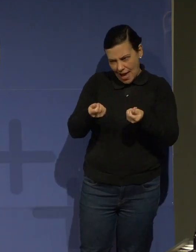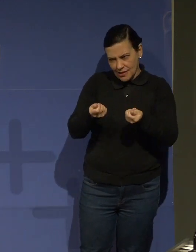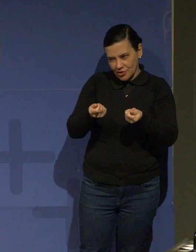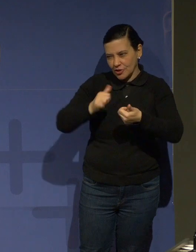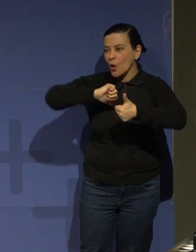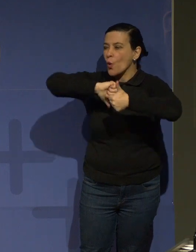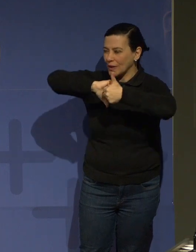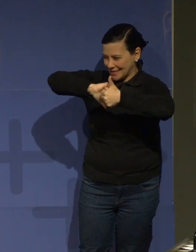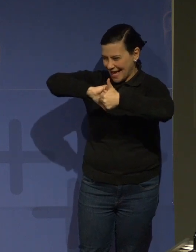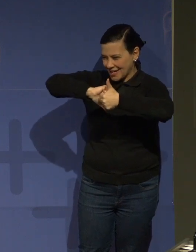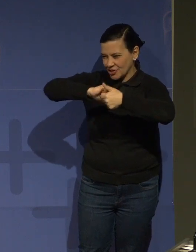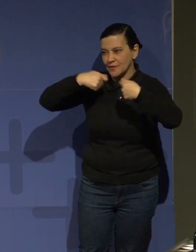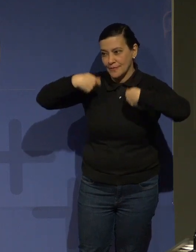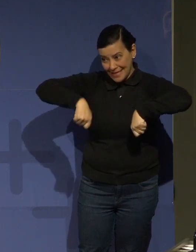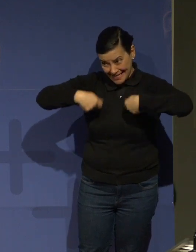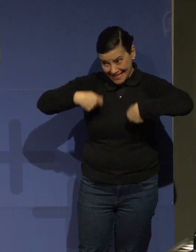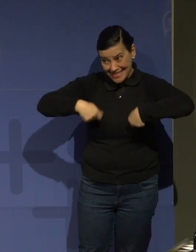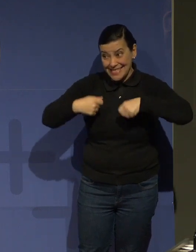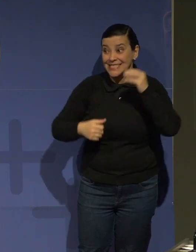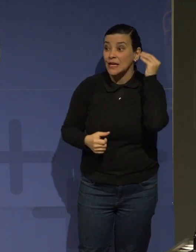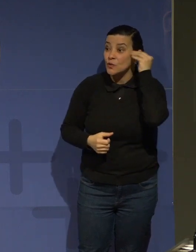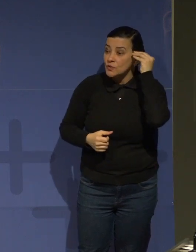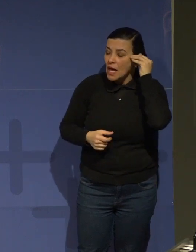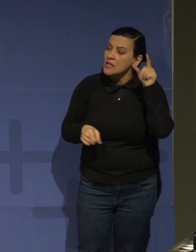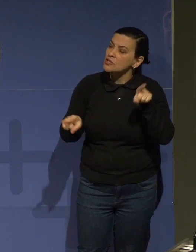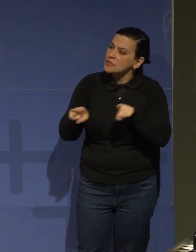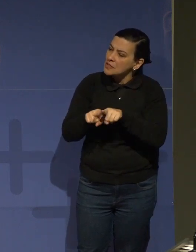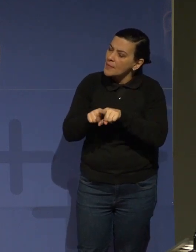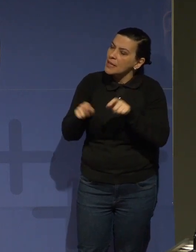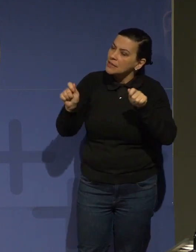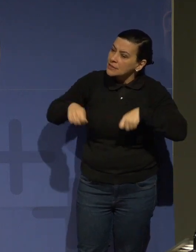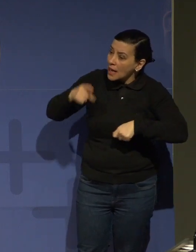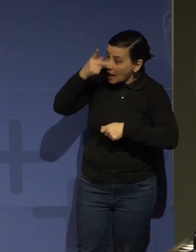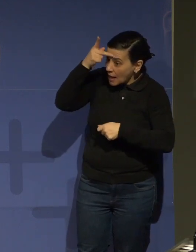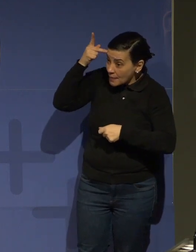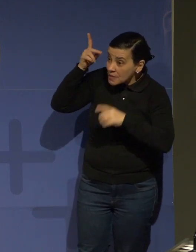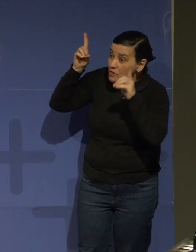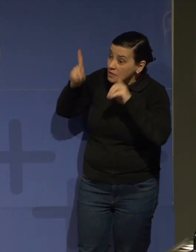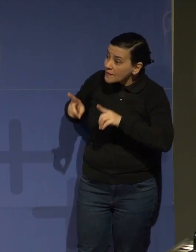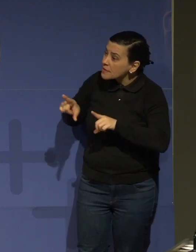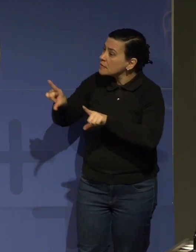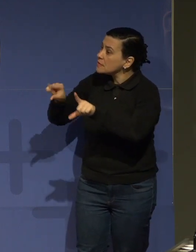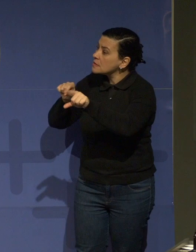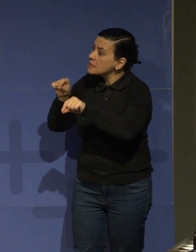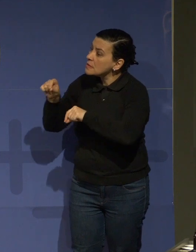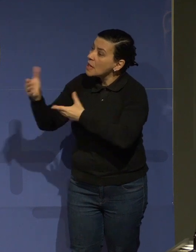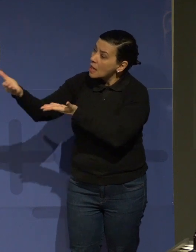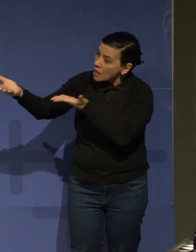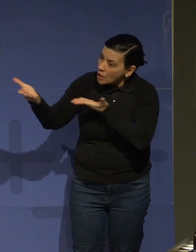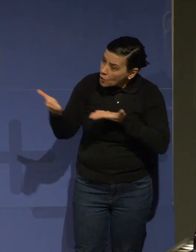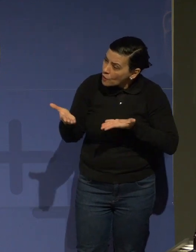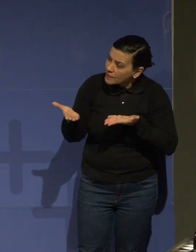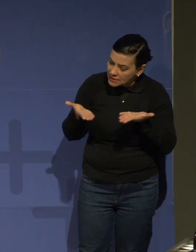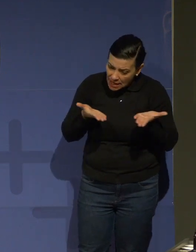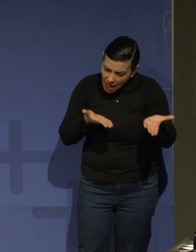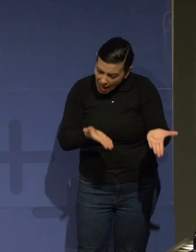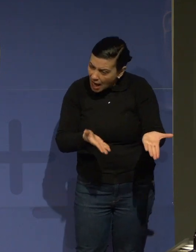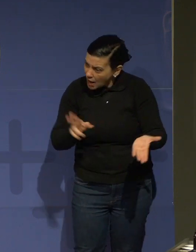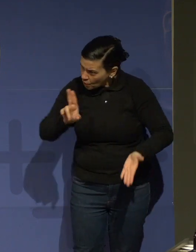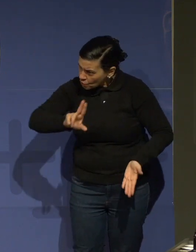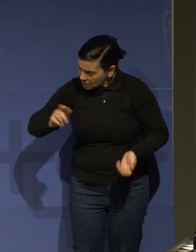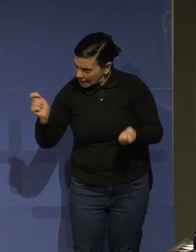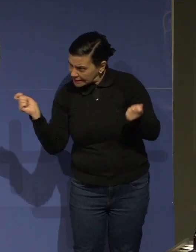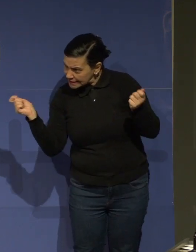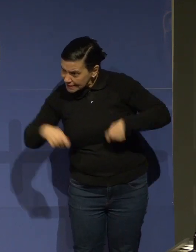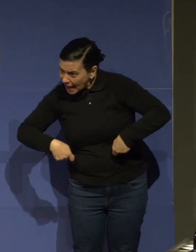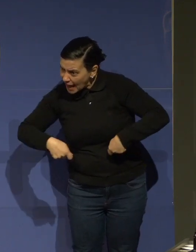de qualidade, também a gente consegue envolver as pessoas com deficiência para saber se elas conseguem utilizar, porque sempre